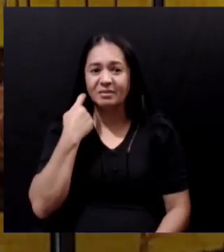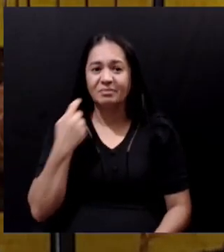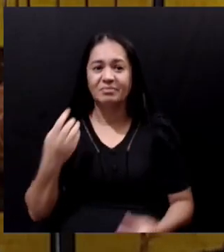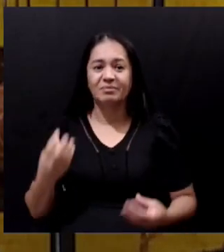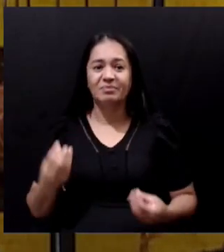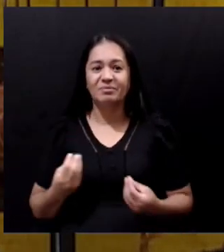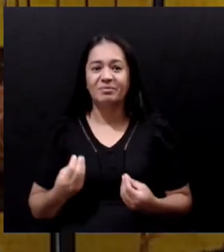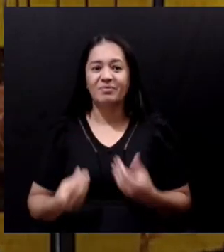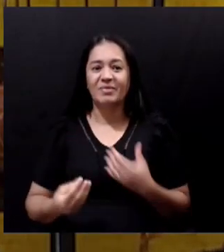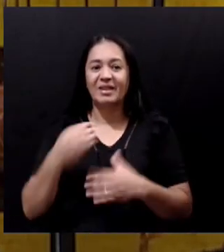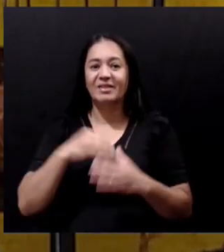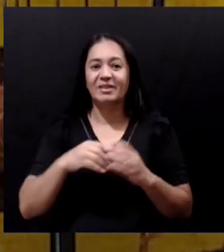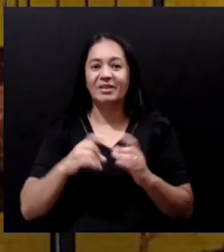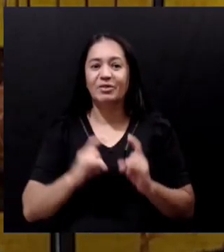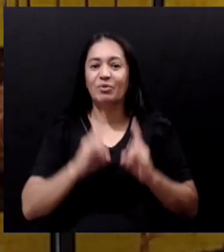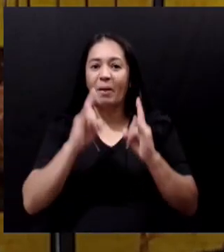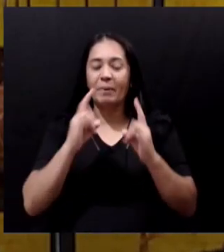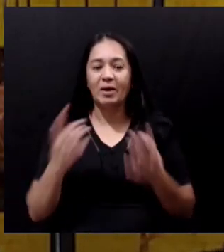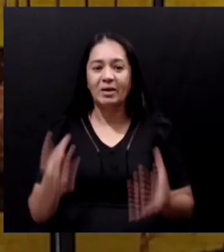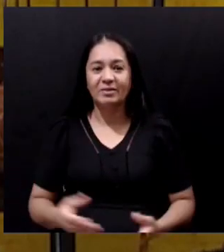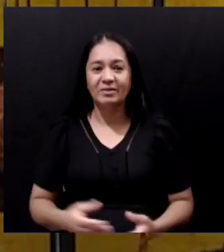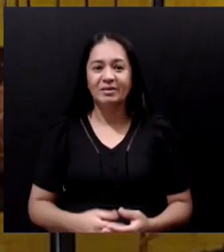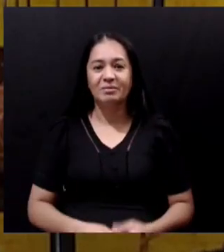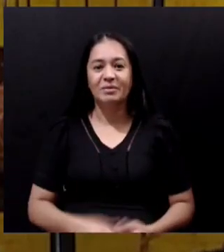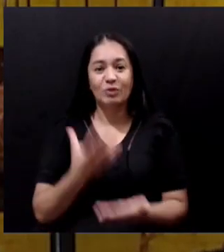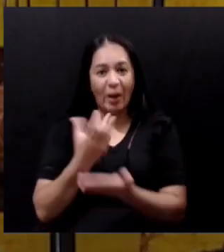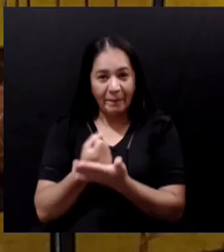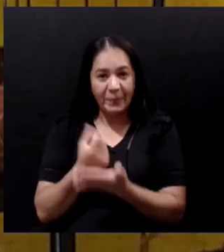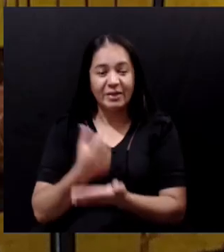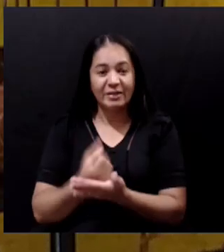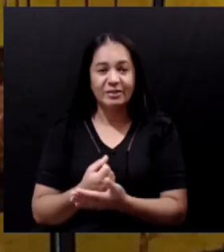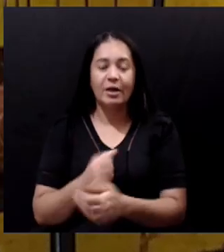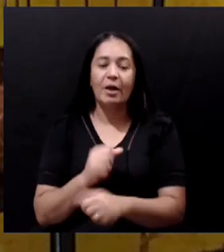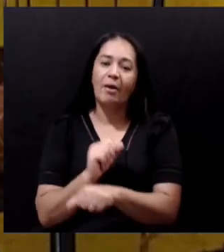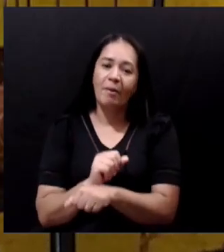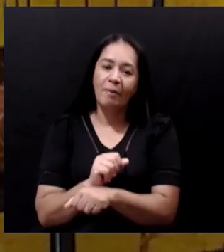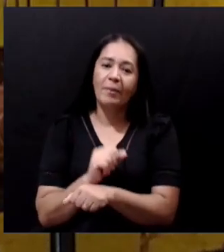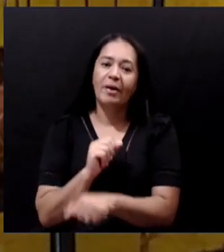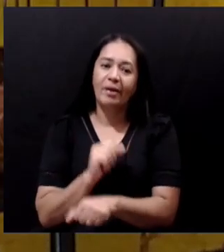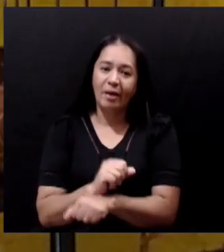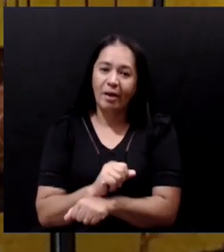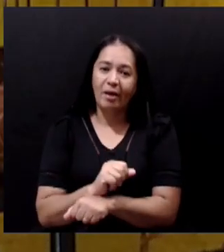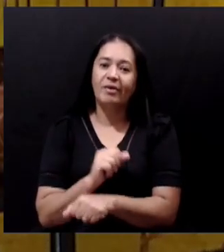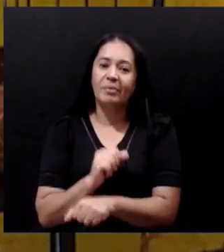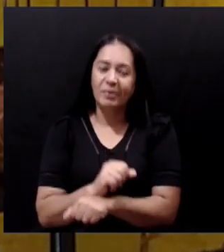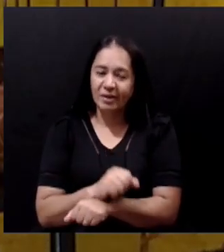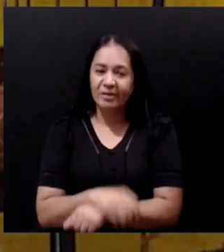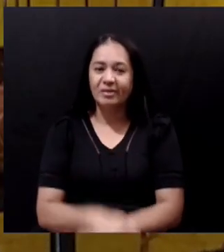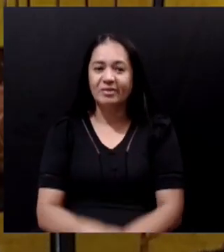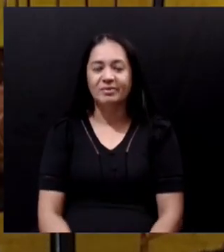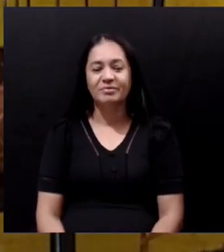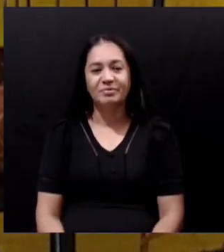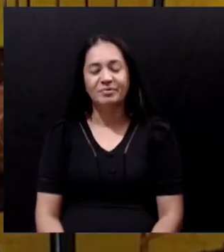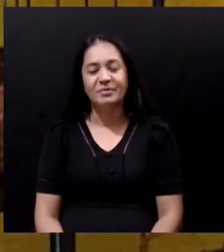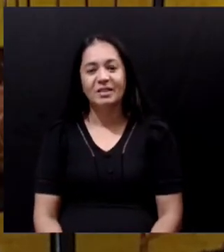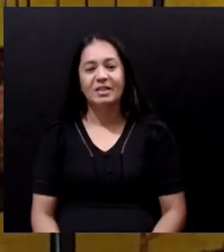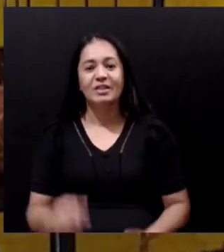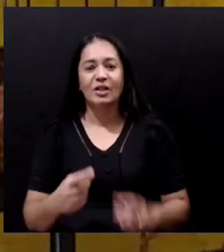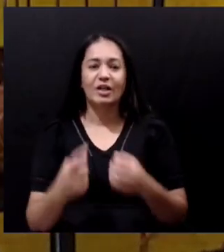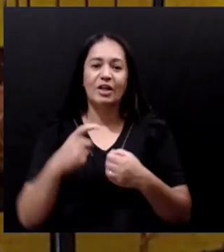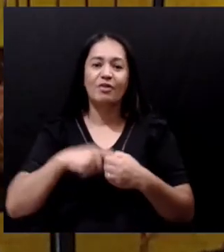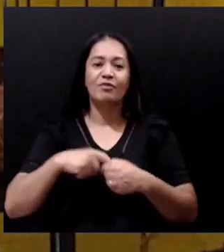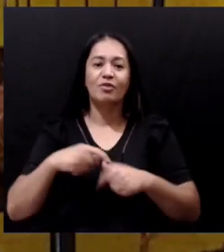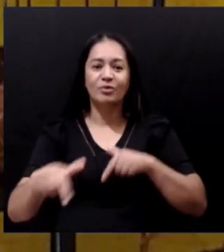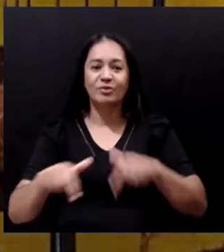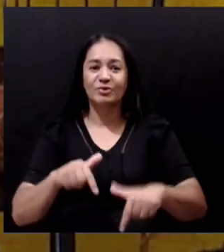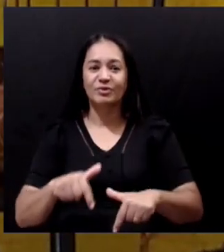apartamento. E o pessoal vinha e esperava. E Esperava. assim, e quando o Jefferson voltou a trabalhar? O Jefferson